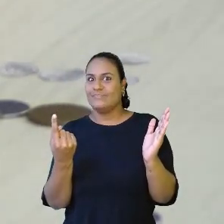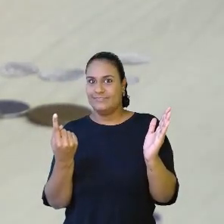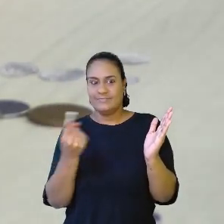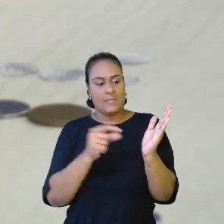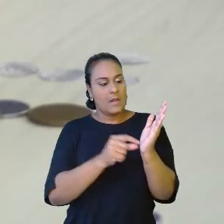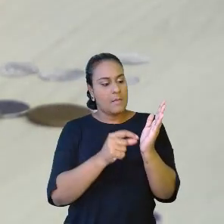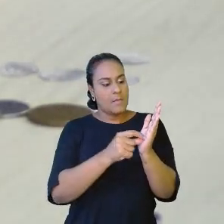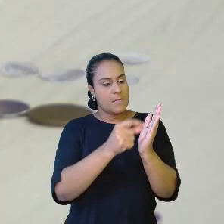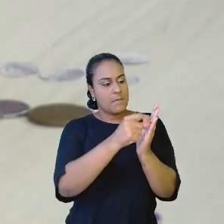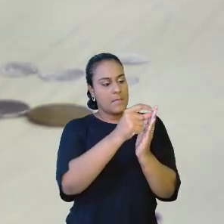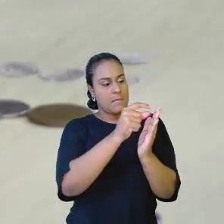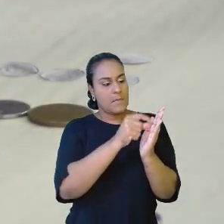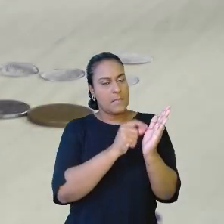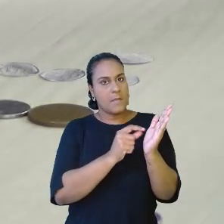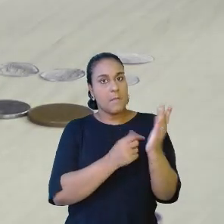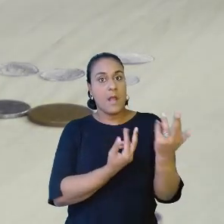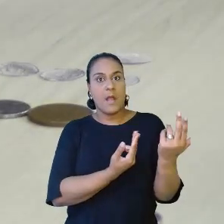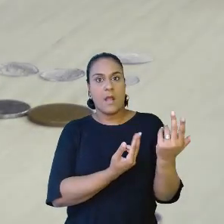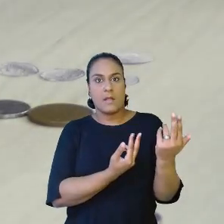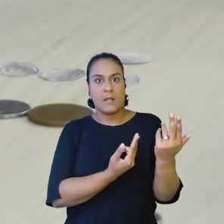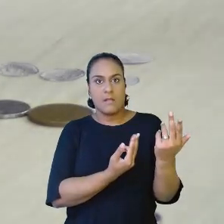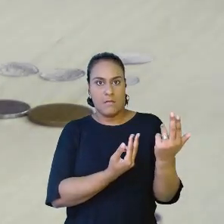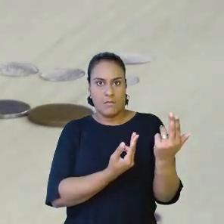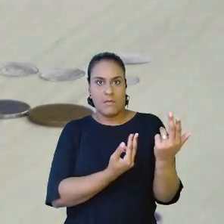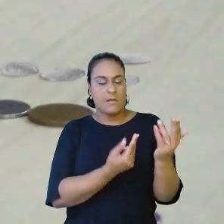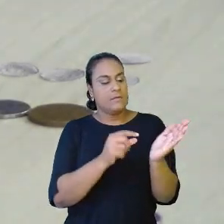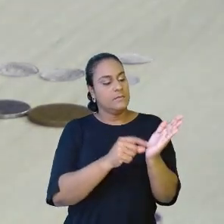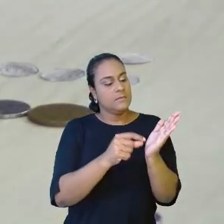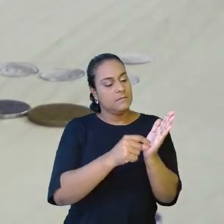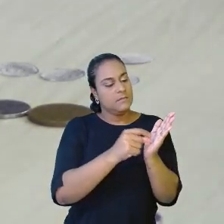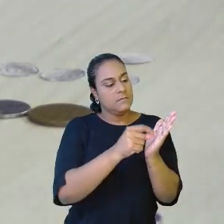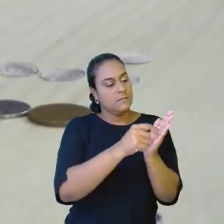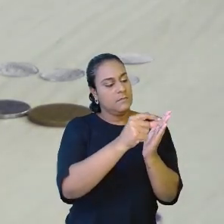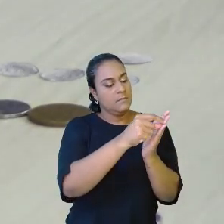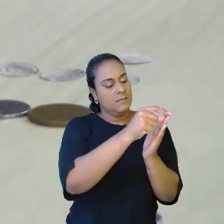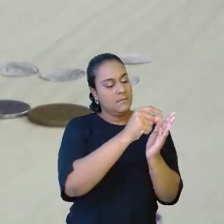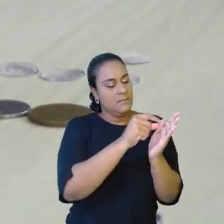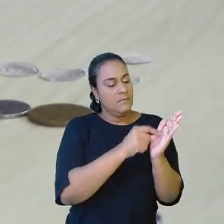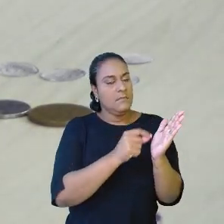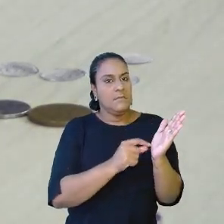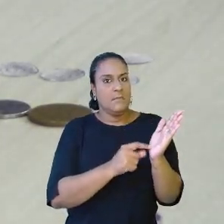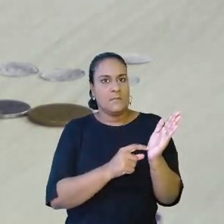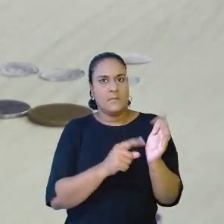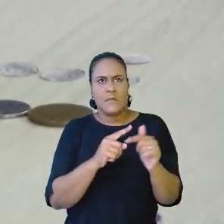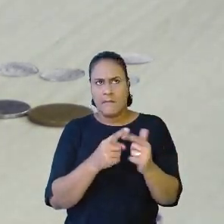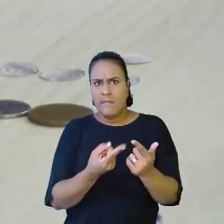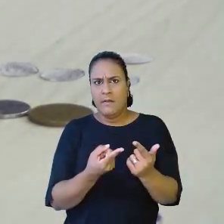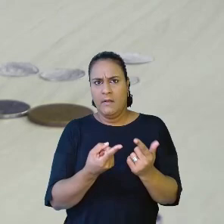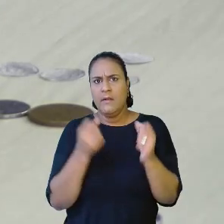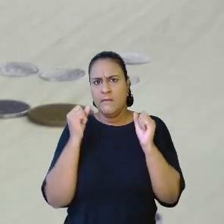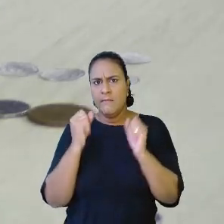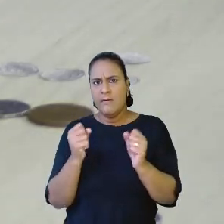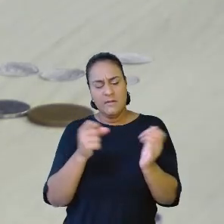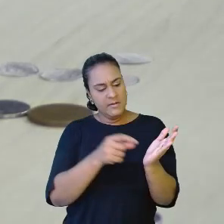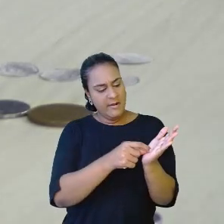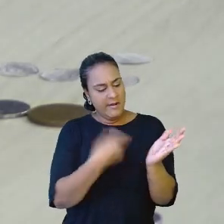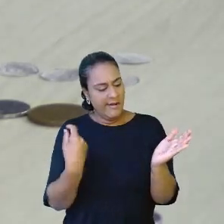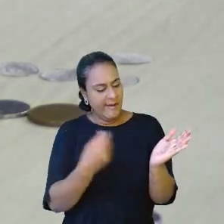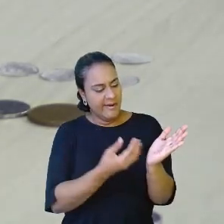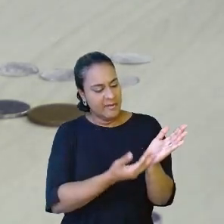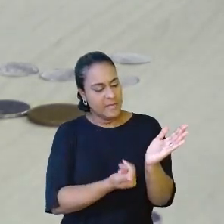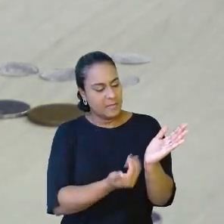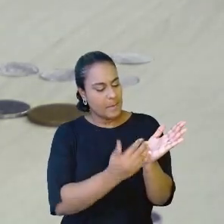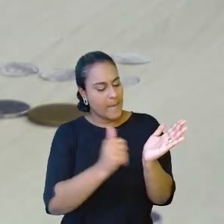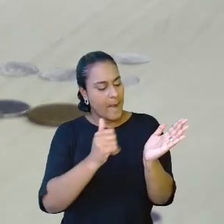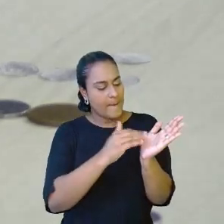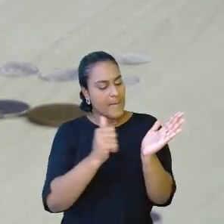viu? Esse inteiro só pode ser dividido em partes iguais. Mas eu posso pegar mais desse centésimo? Posso sim.